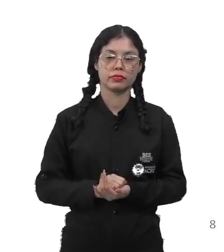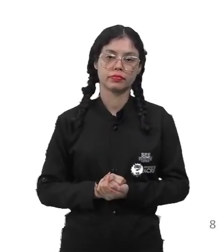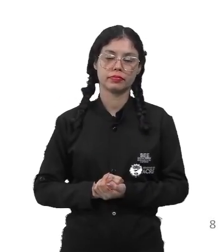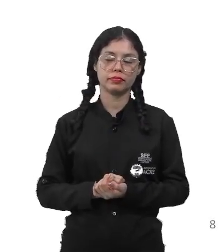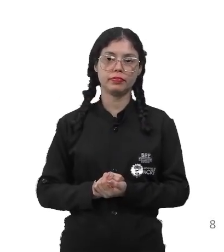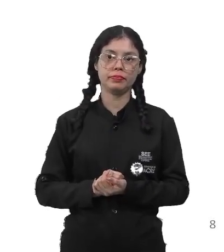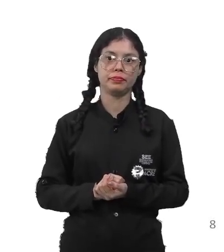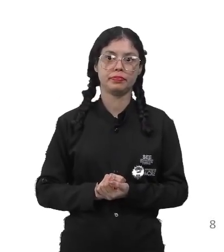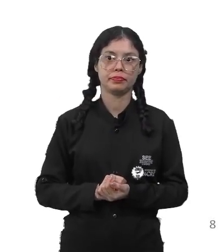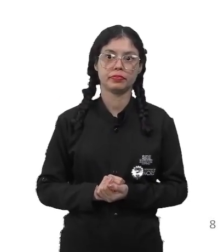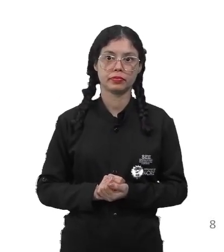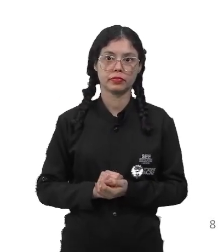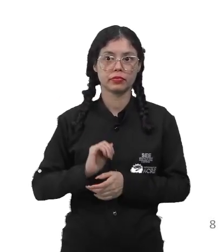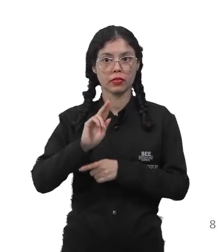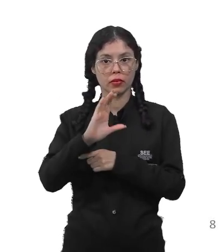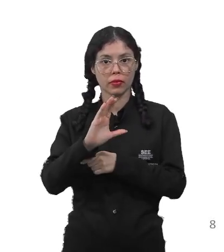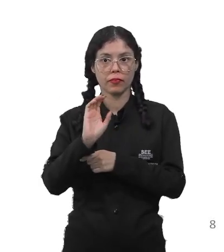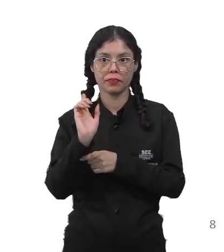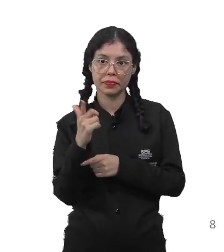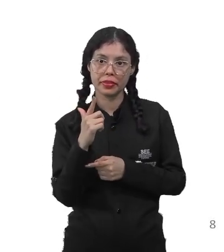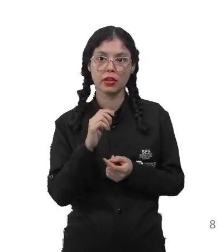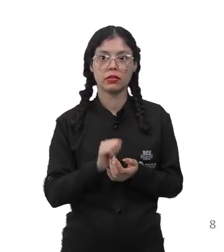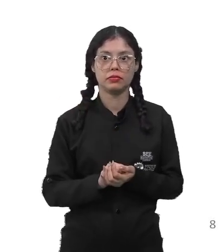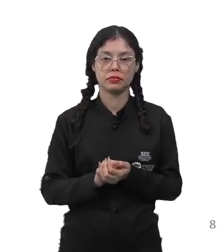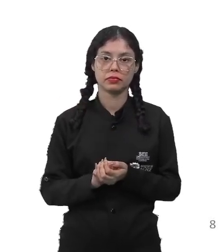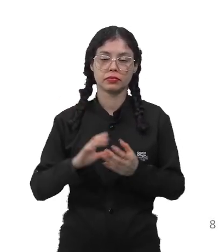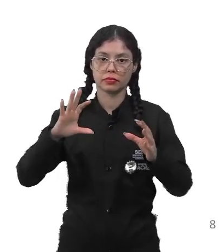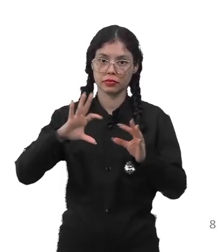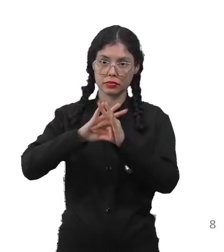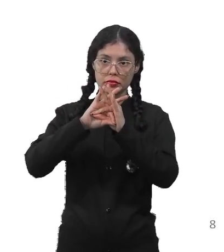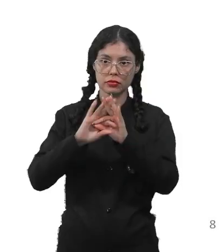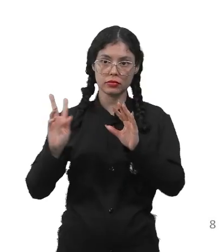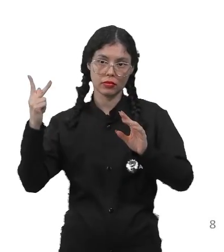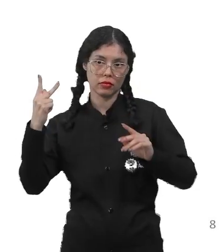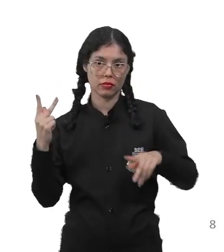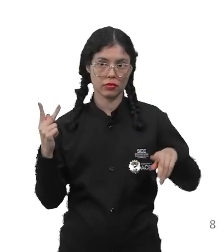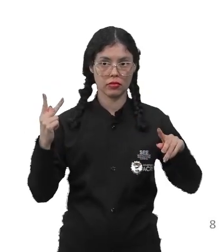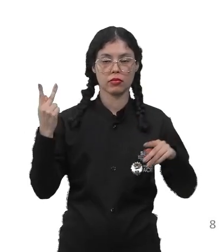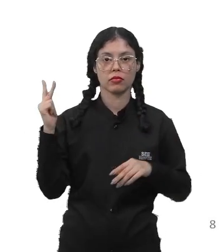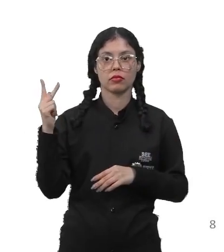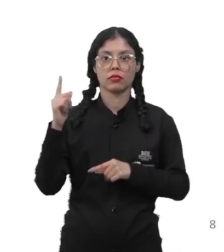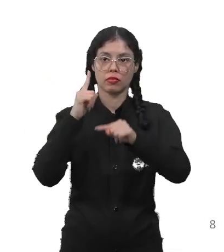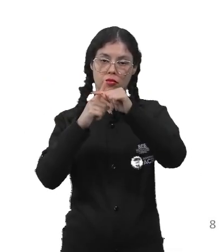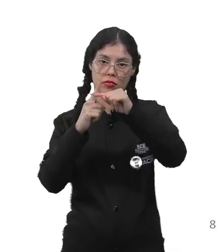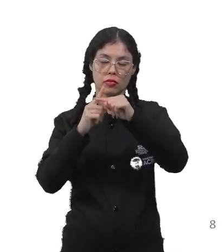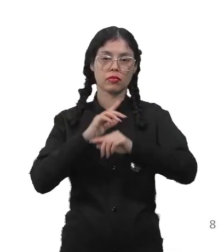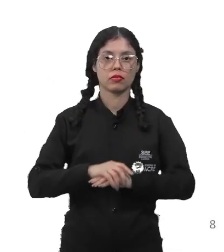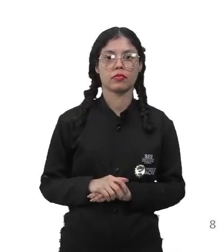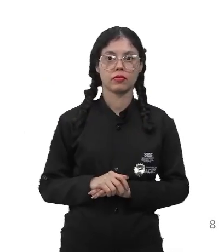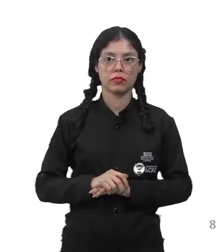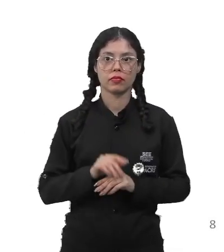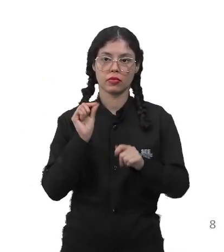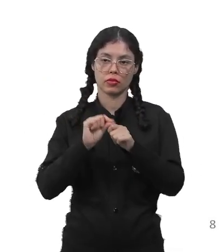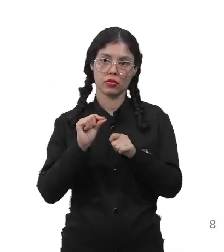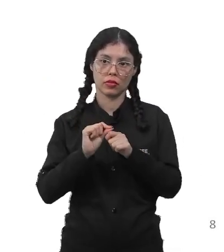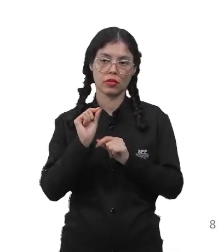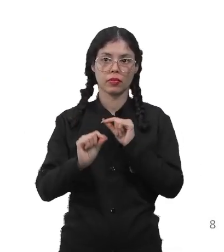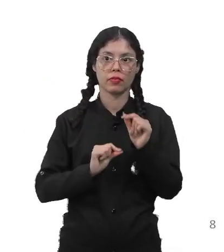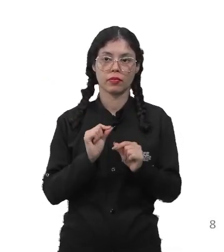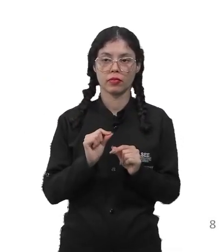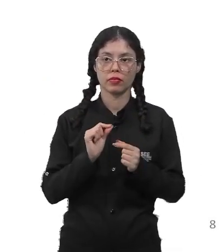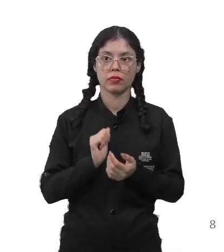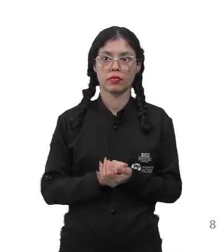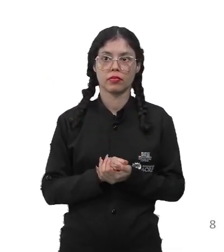negativo. E o cloro, que é negativo, vai ligar com o hidrogênio, que é positivo, fazendo então aí